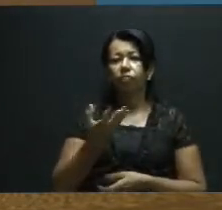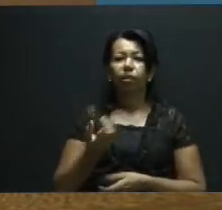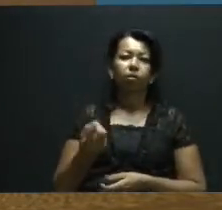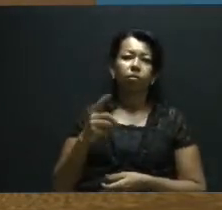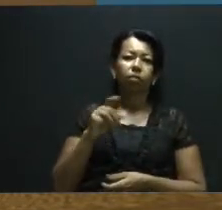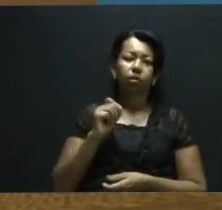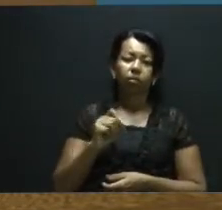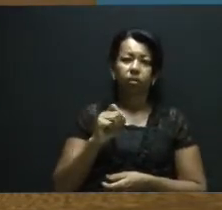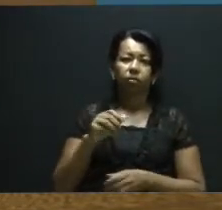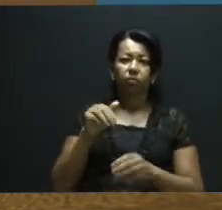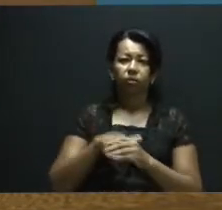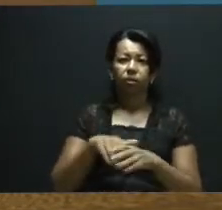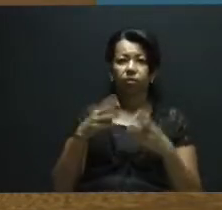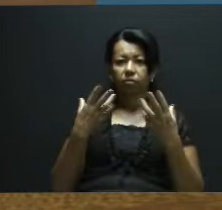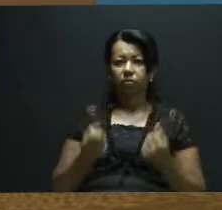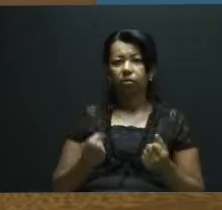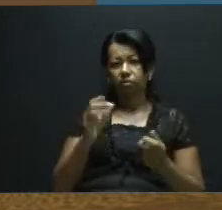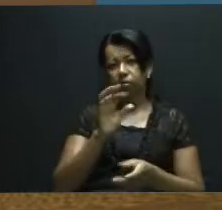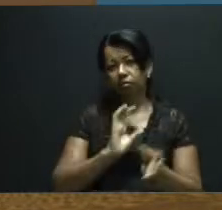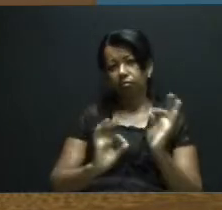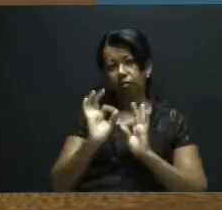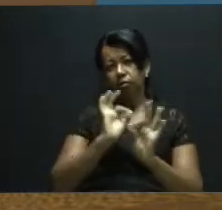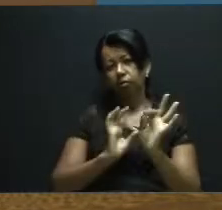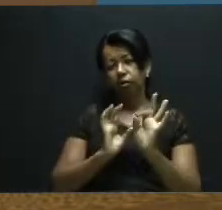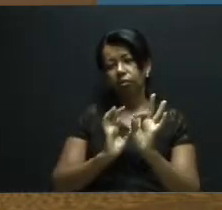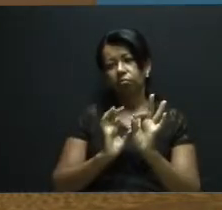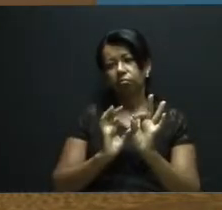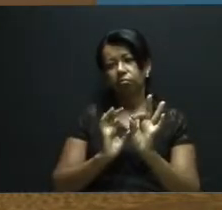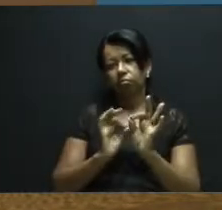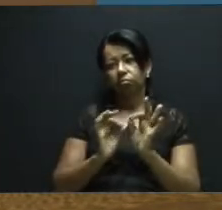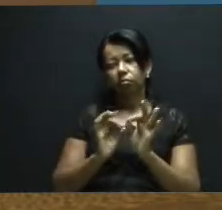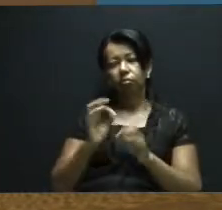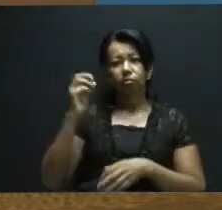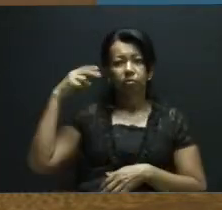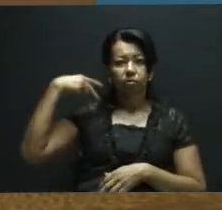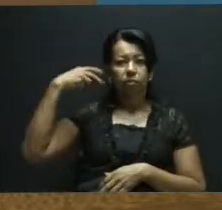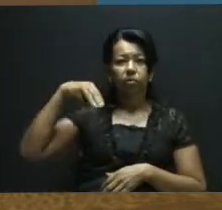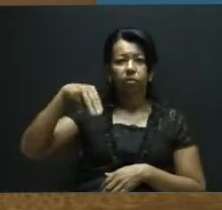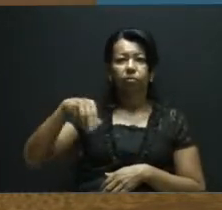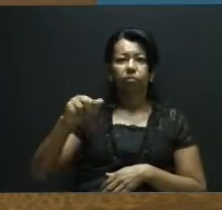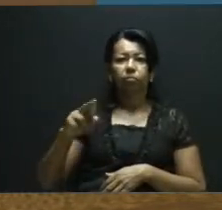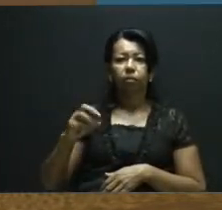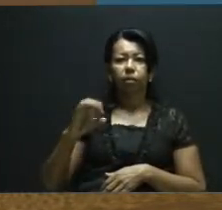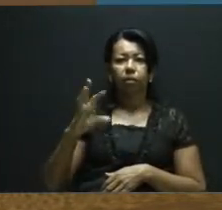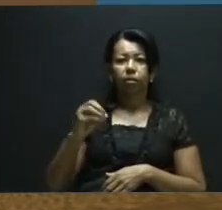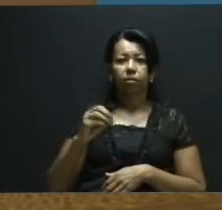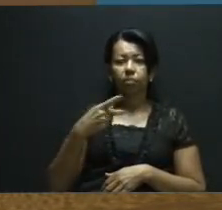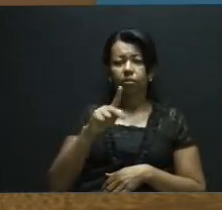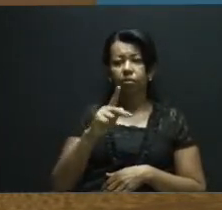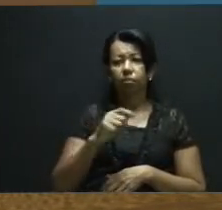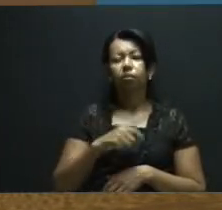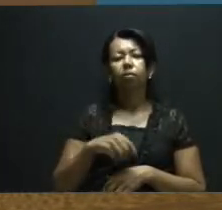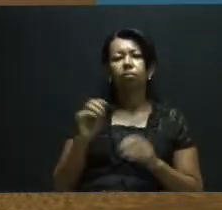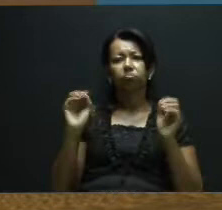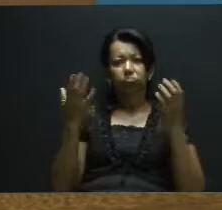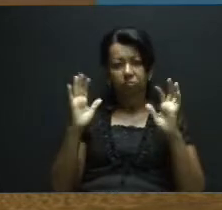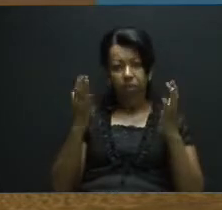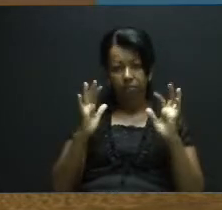já o voto favorável ao projeto a postura do vereador marcinho a vossa excelência está de parabéns